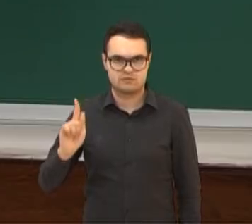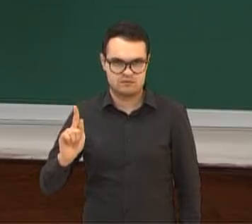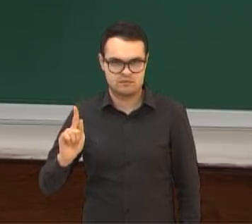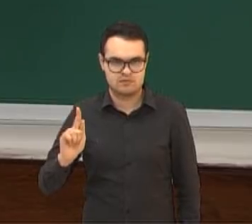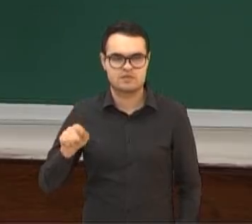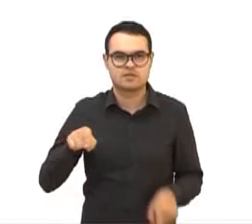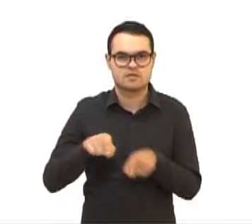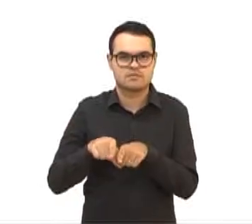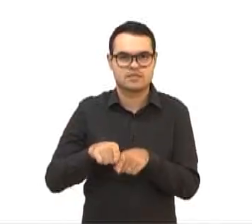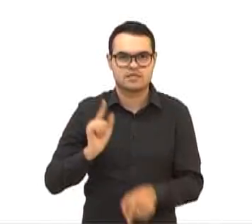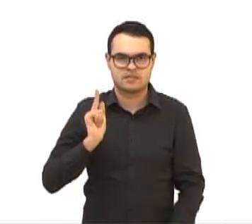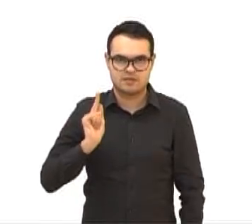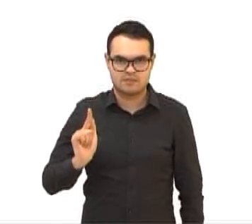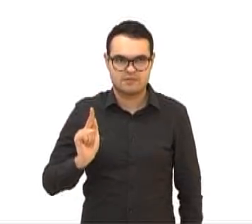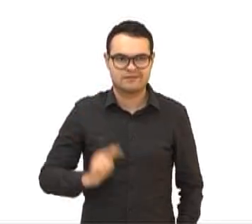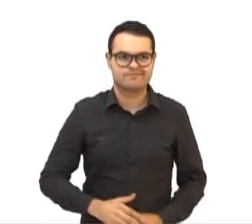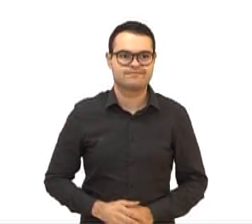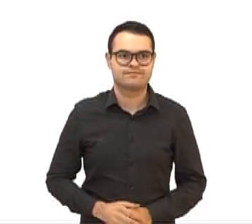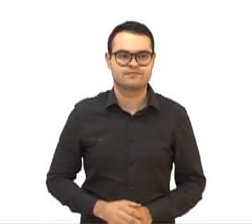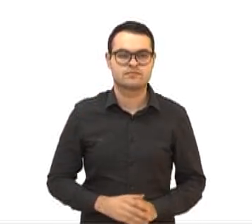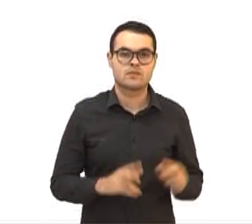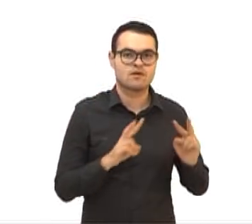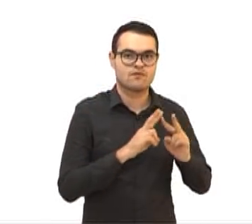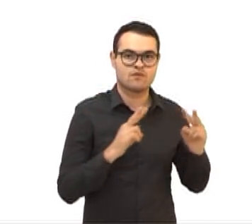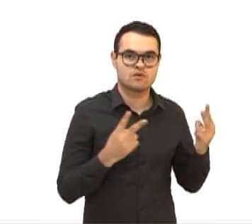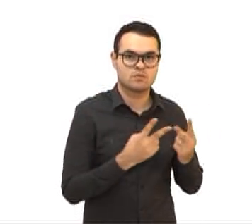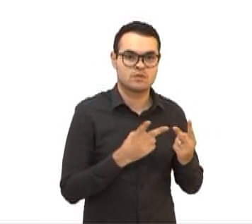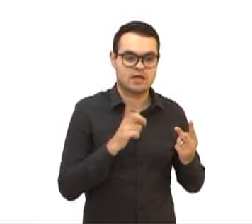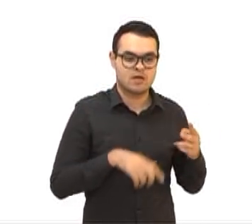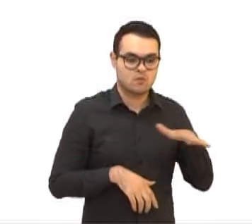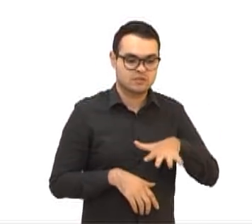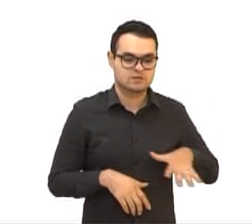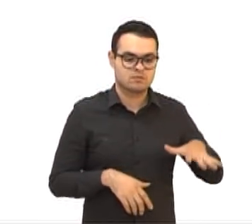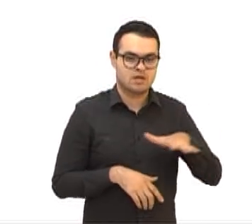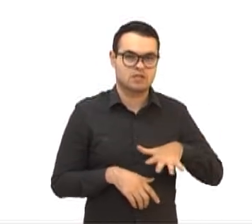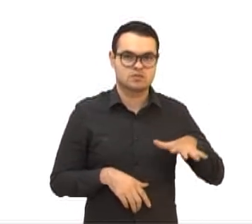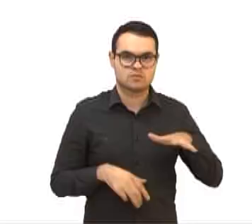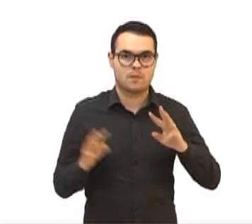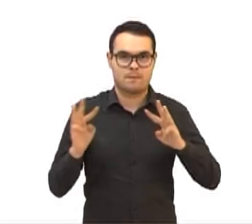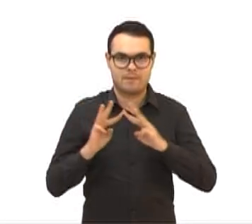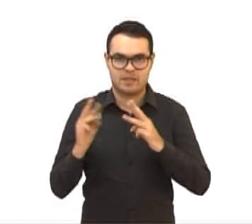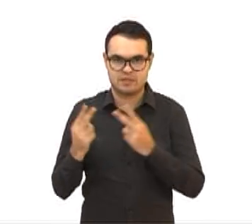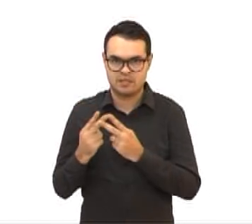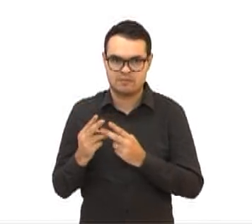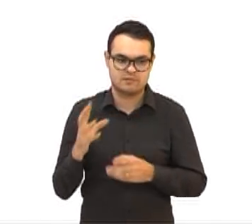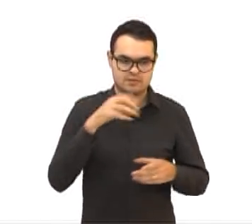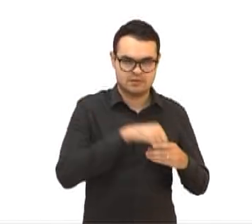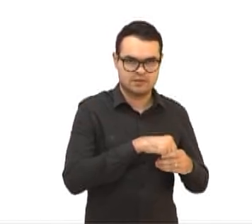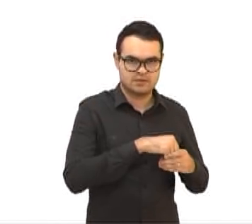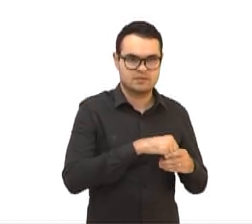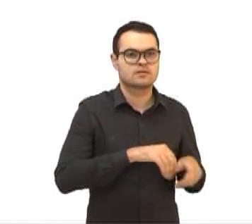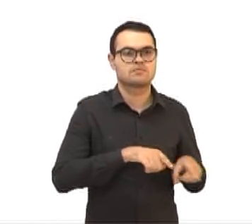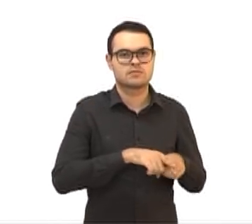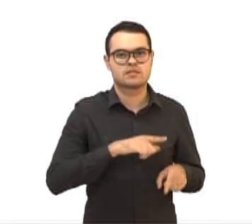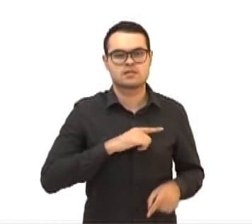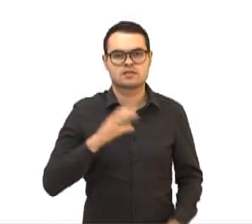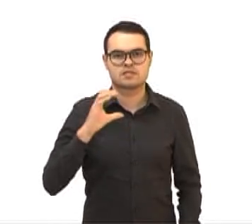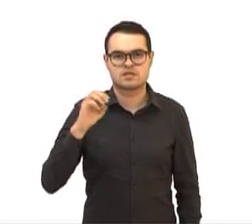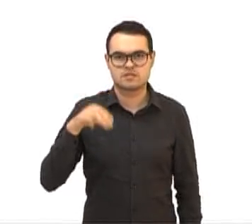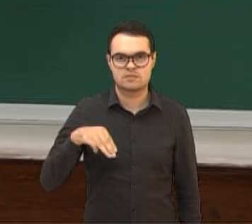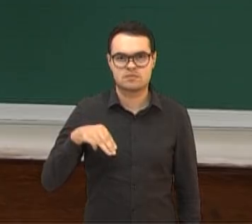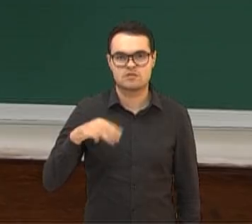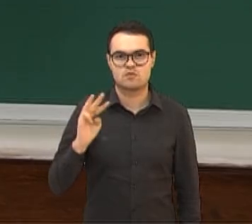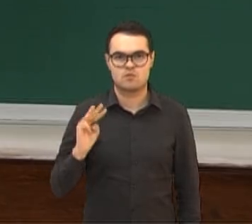gramas. Falando então sobre volume, que é o espaço que a matéria ocupa, e aí as unidades de volume são centímetros